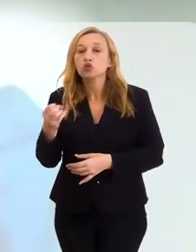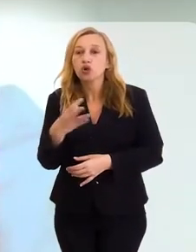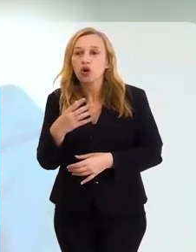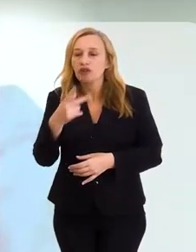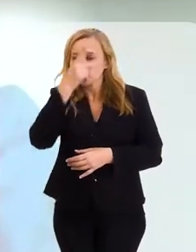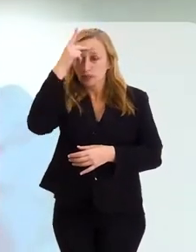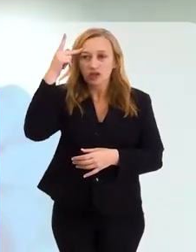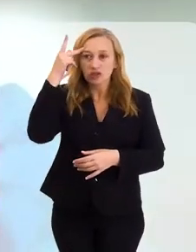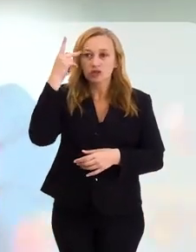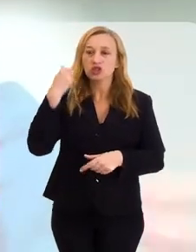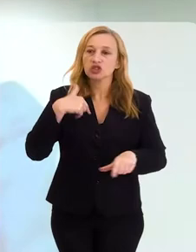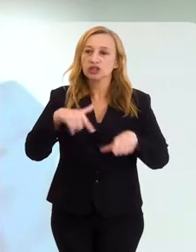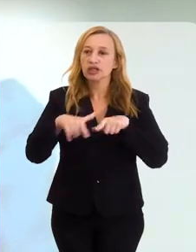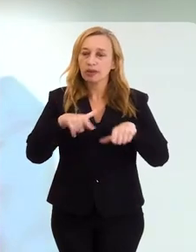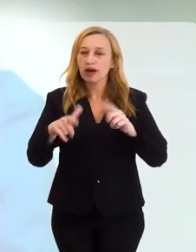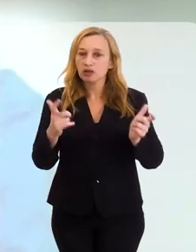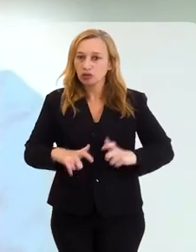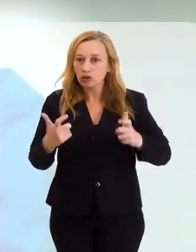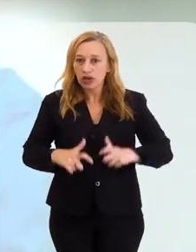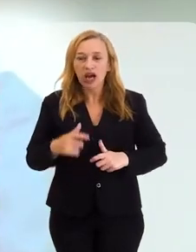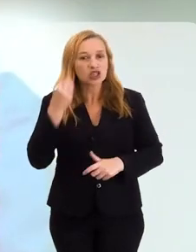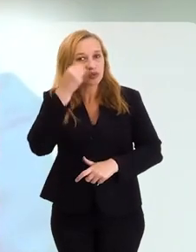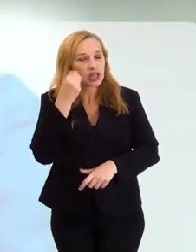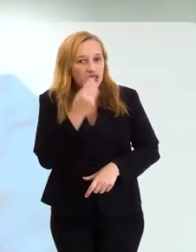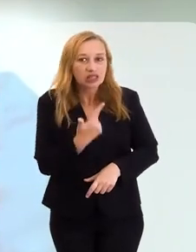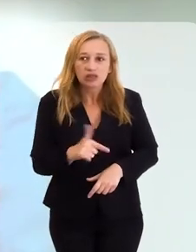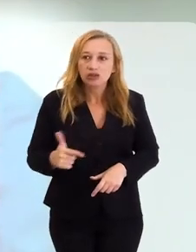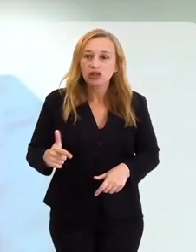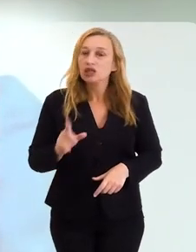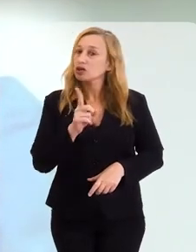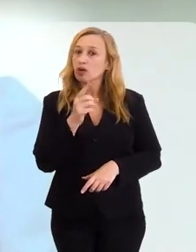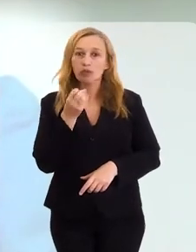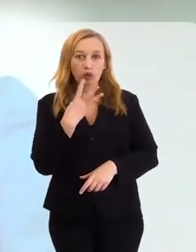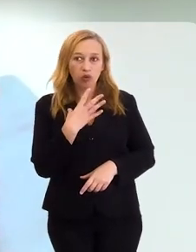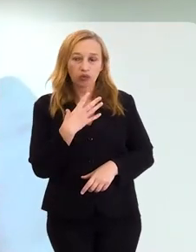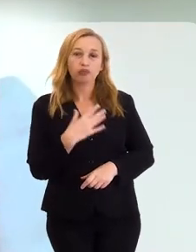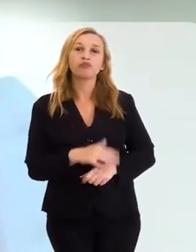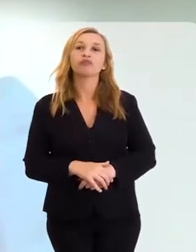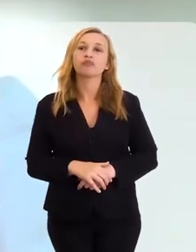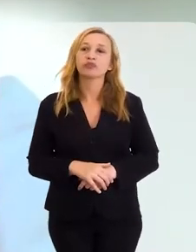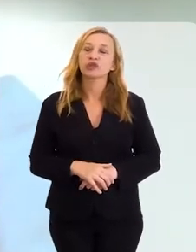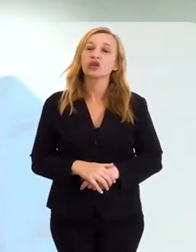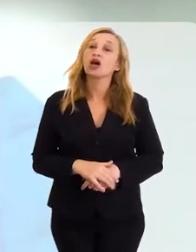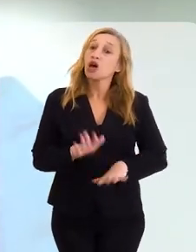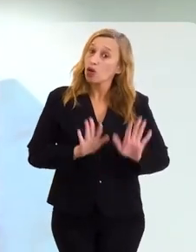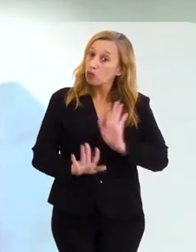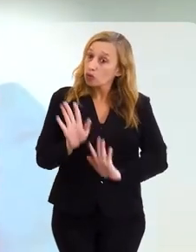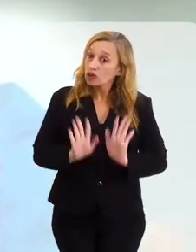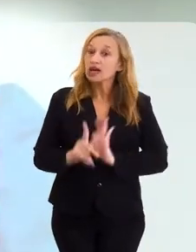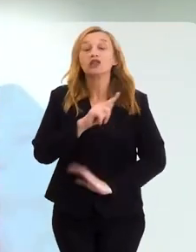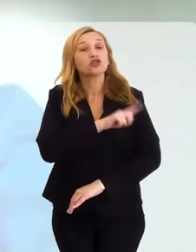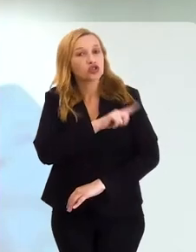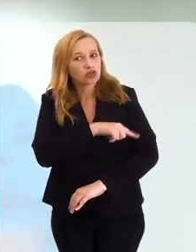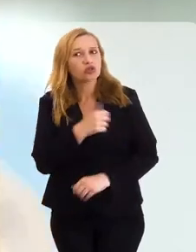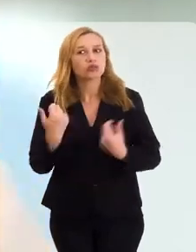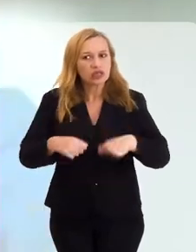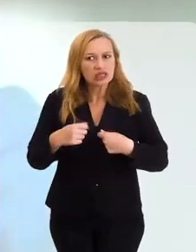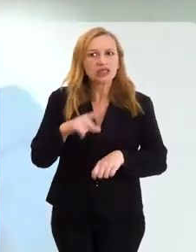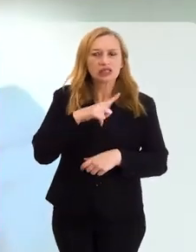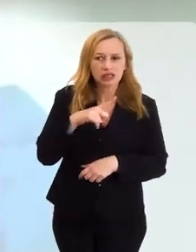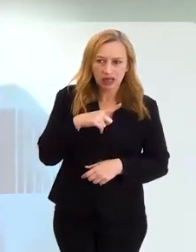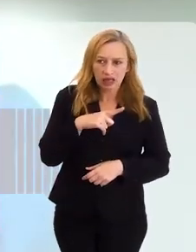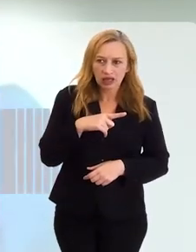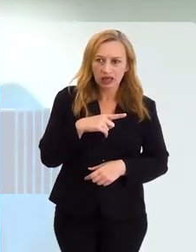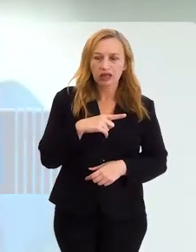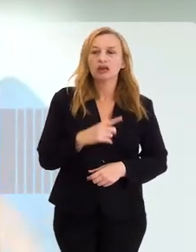numa organização que não tenham ainda experiência com a atividade daquela organização, não seriam elegíveis para o teletrabalho. Isso é um cuidado que os